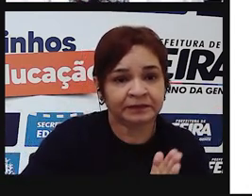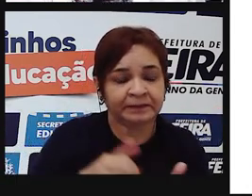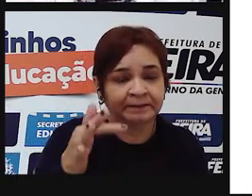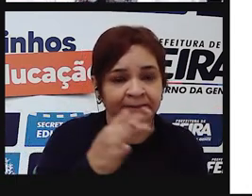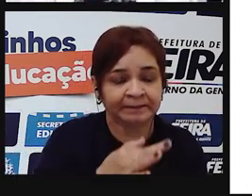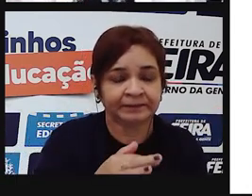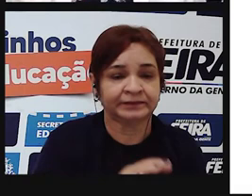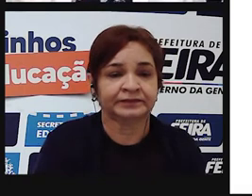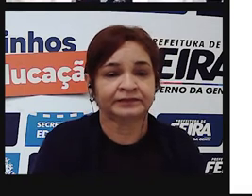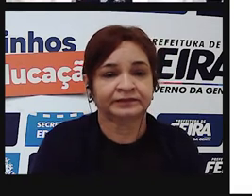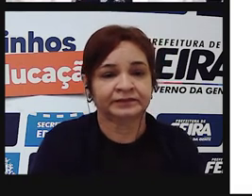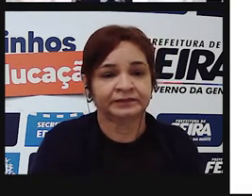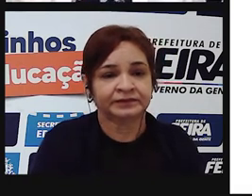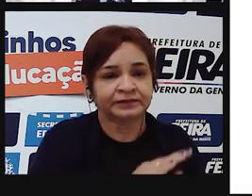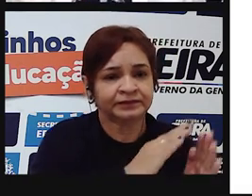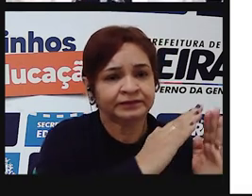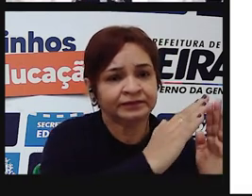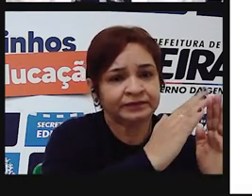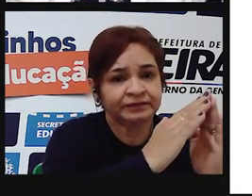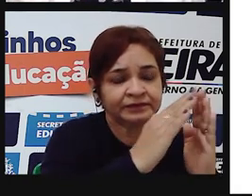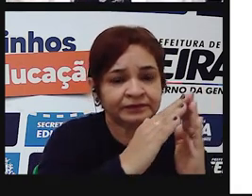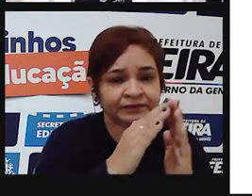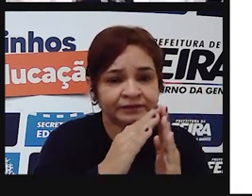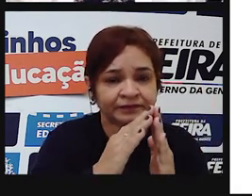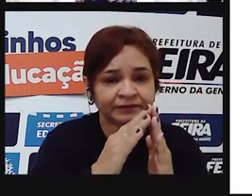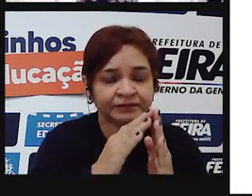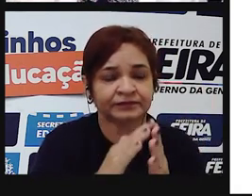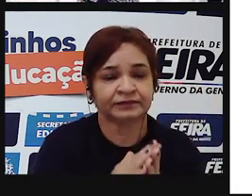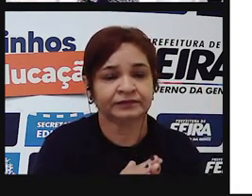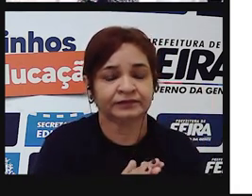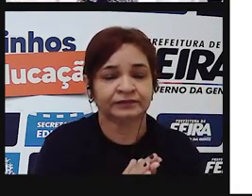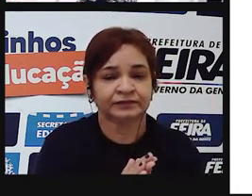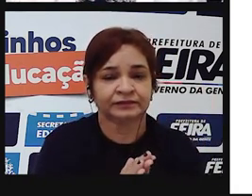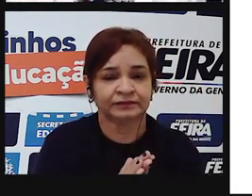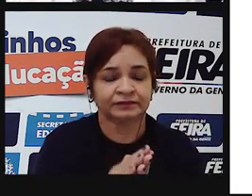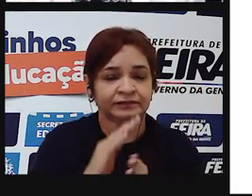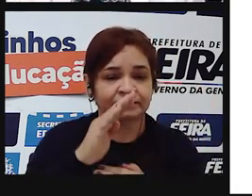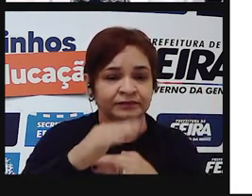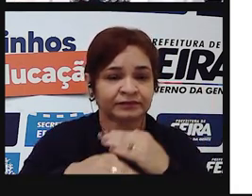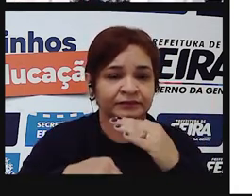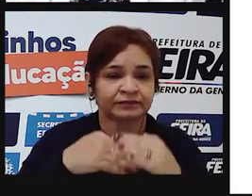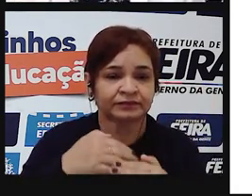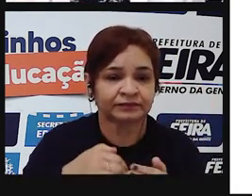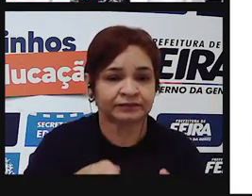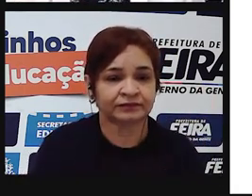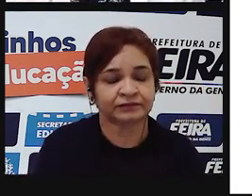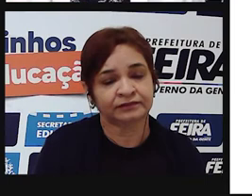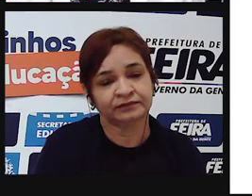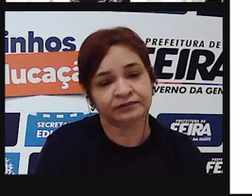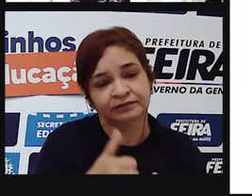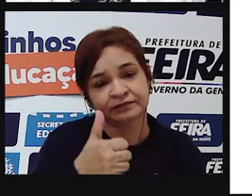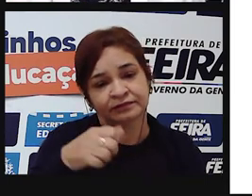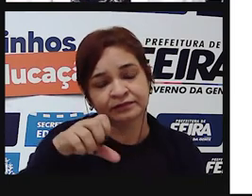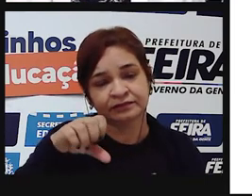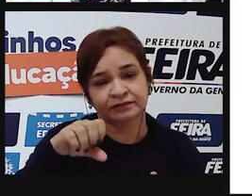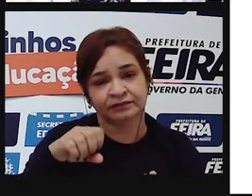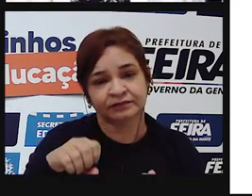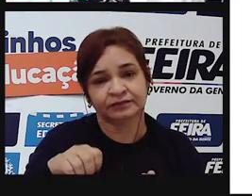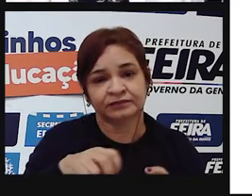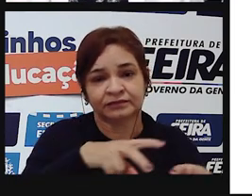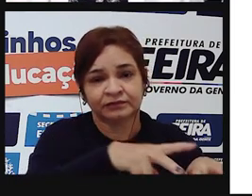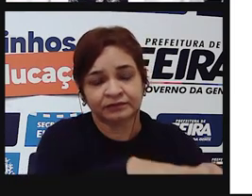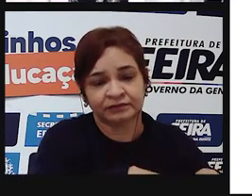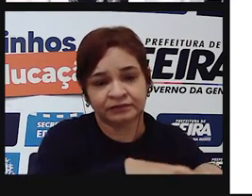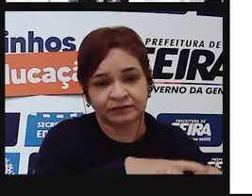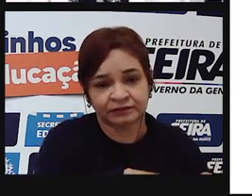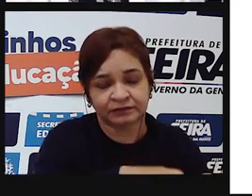a um pequeno vilarejo na região. Mais tarde, no século XIX, é fundada a fazenda que dará origem